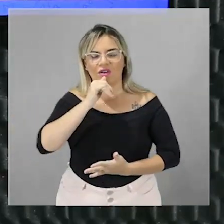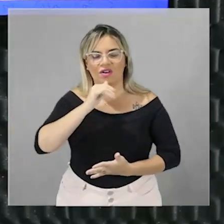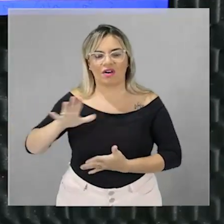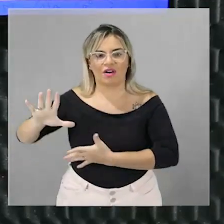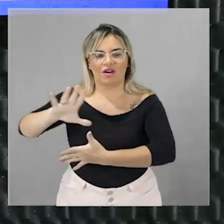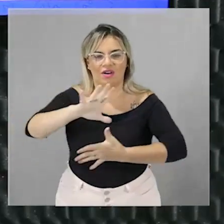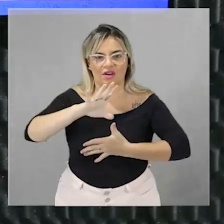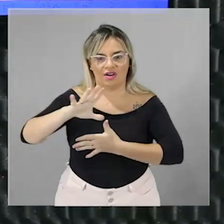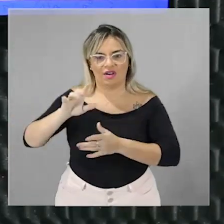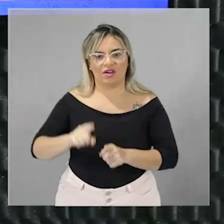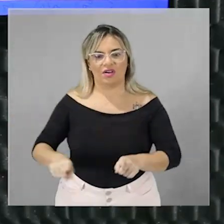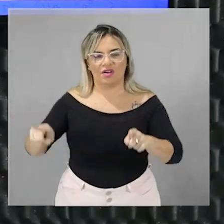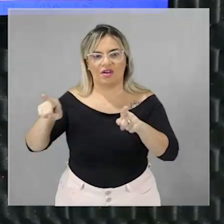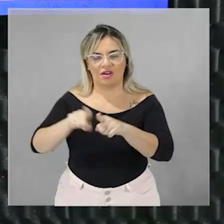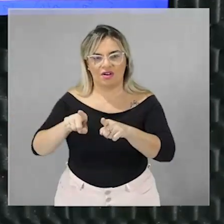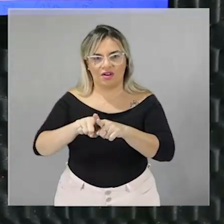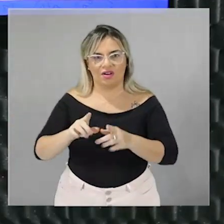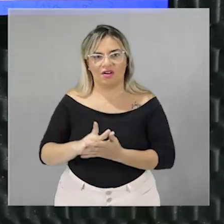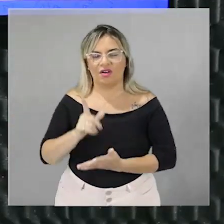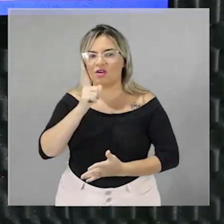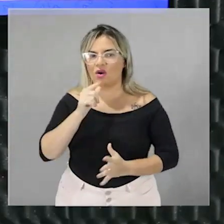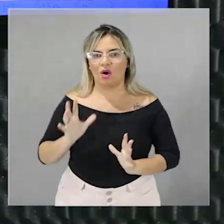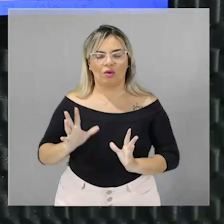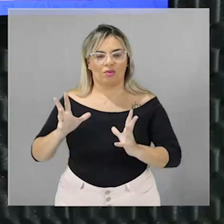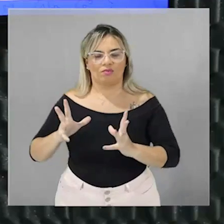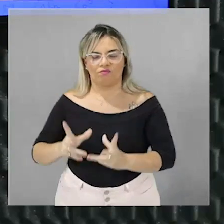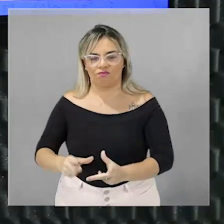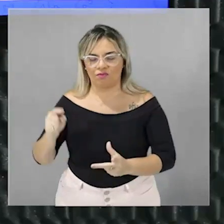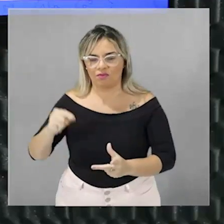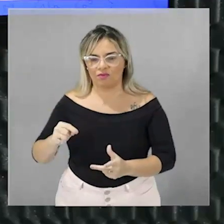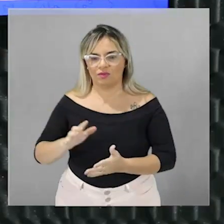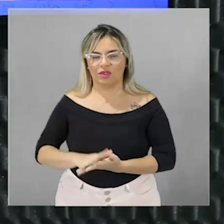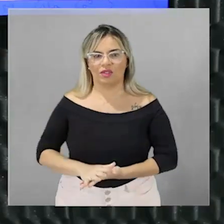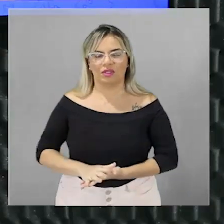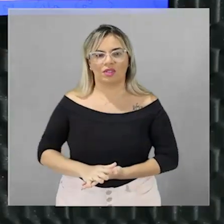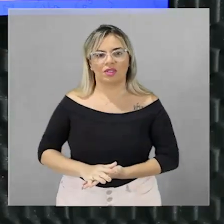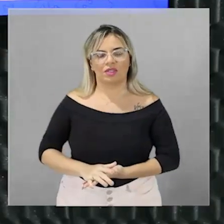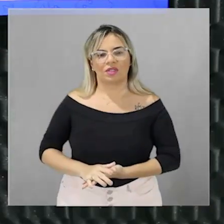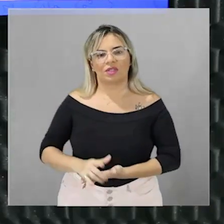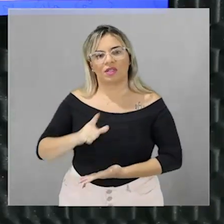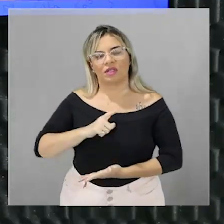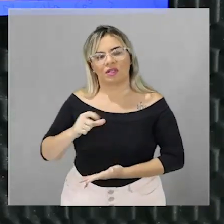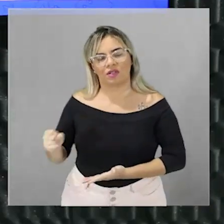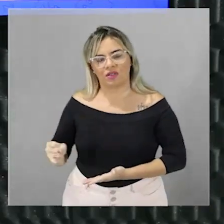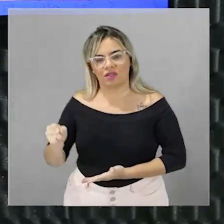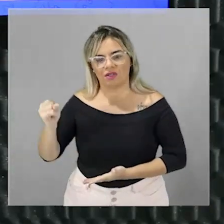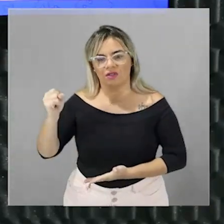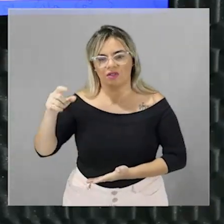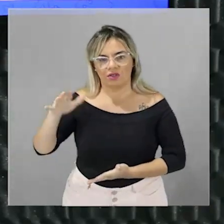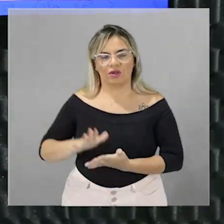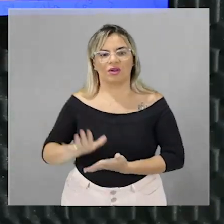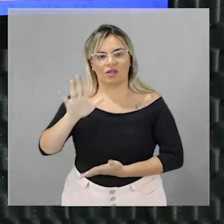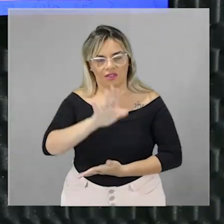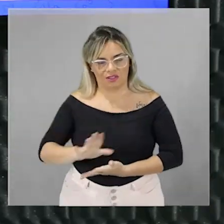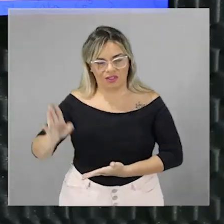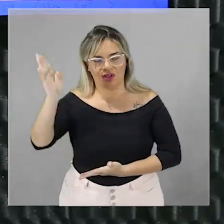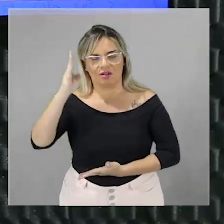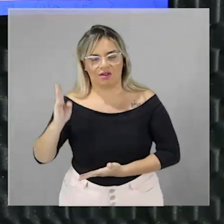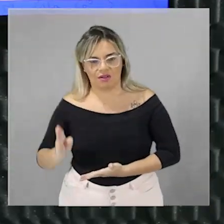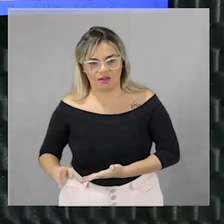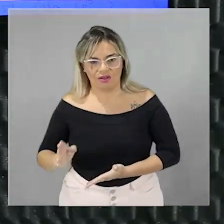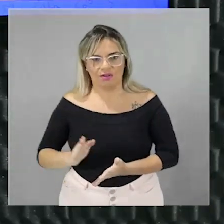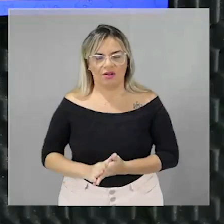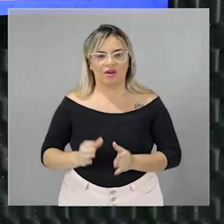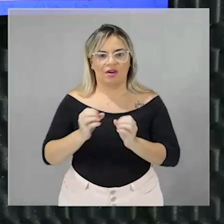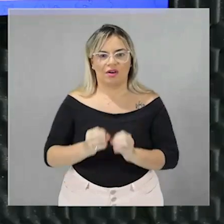América também, o continente americano de maneira geral, ele é um continente que se destaca e eu posso te citar aí como grande destaque o Brasil. Tá? Inclusive a